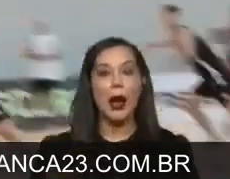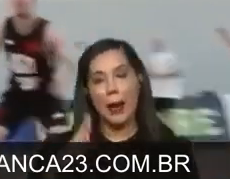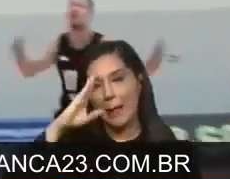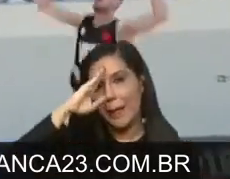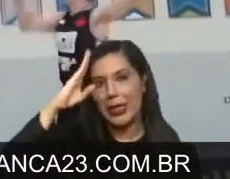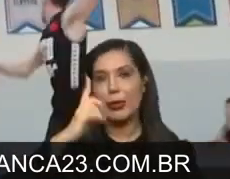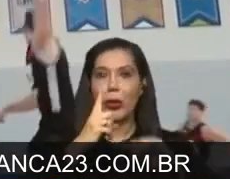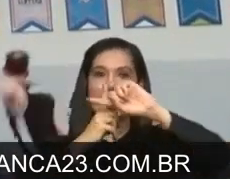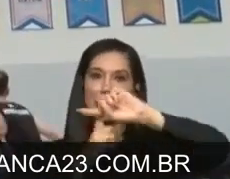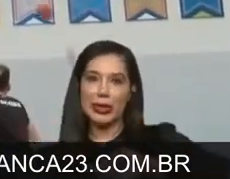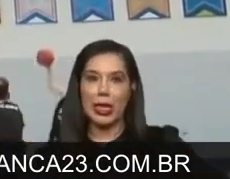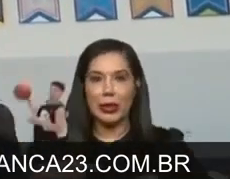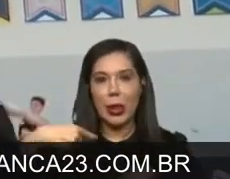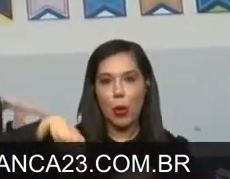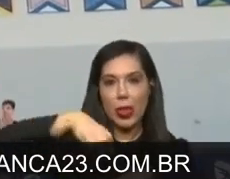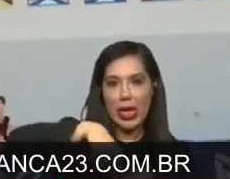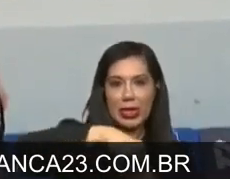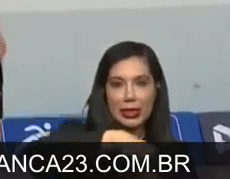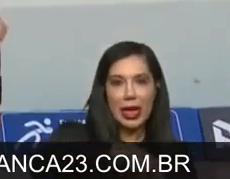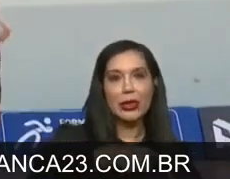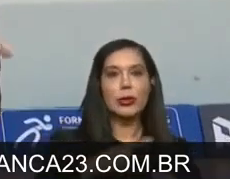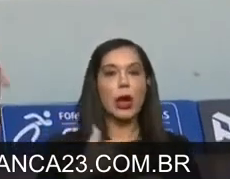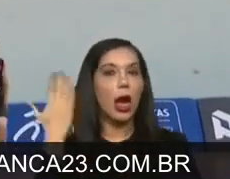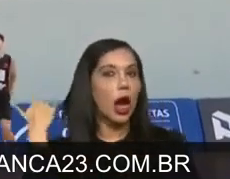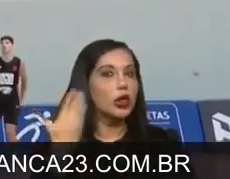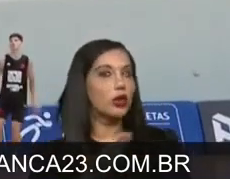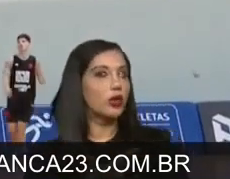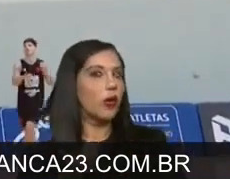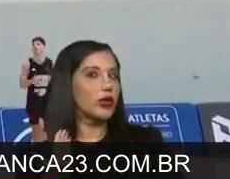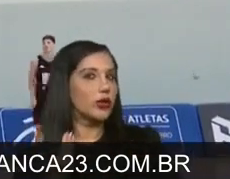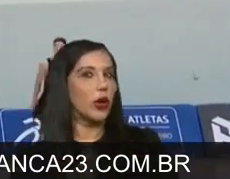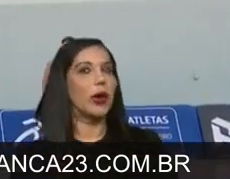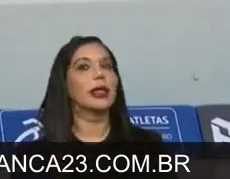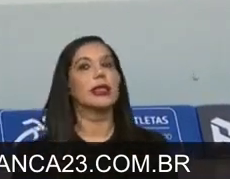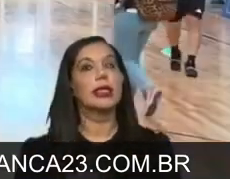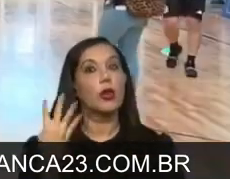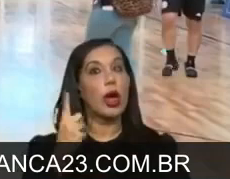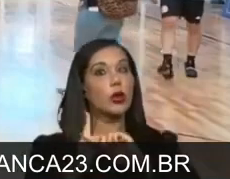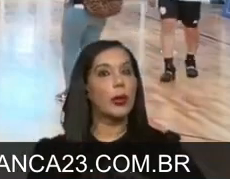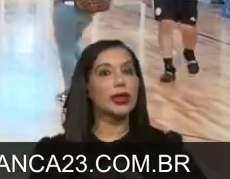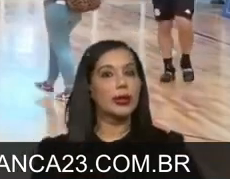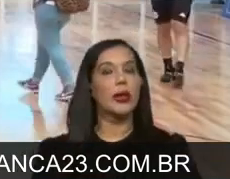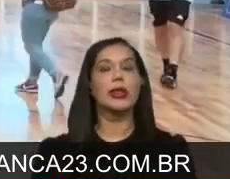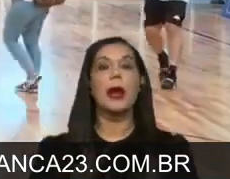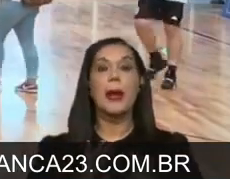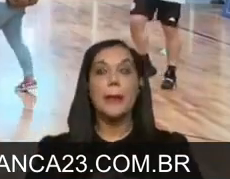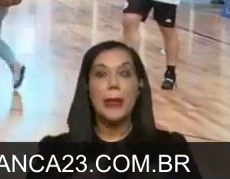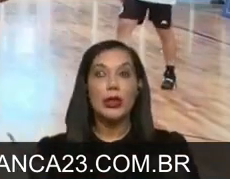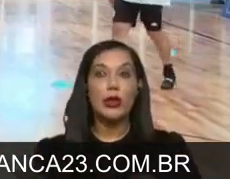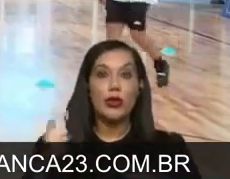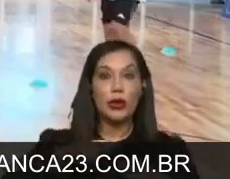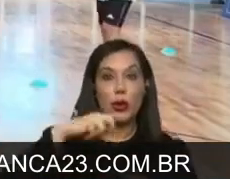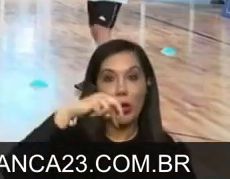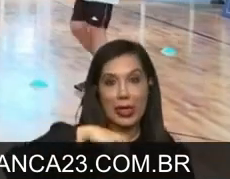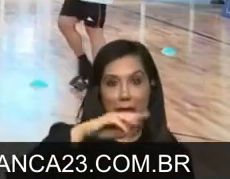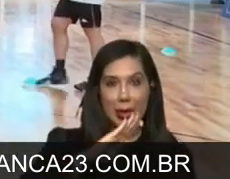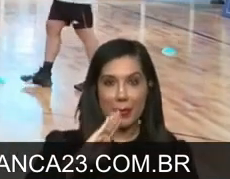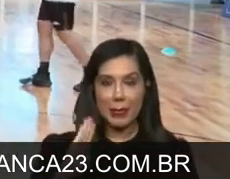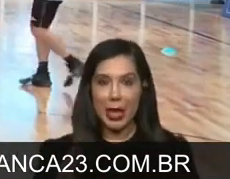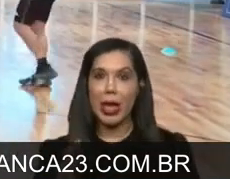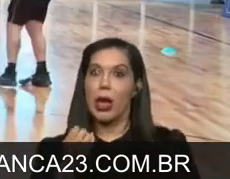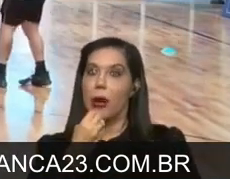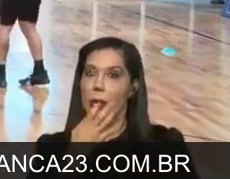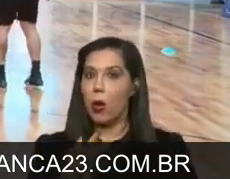principal campeonato da modalidade depois de ficar de fora das últimas 4 temporadas. E para retornar ao NBB causando uma